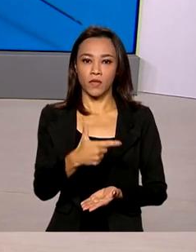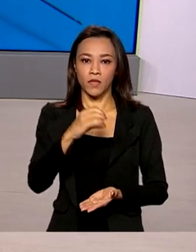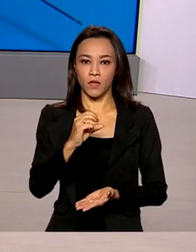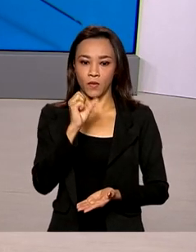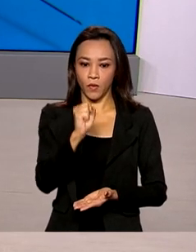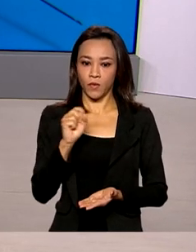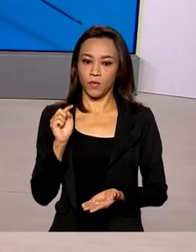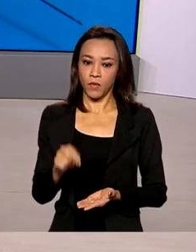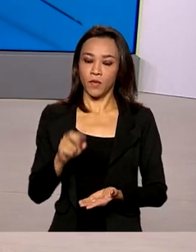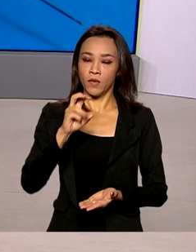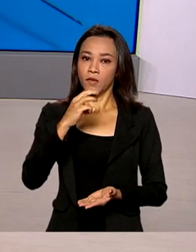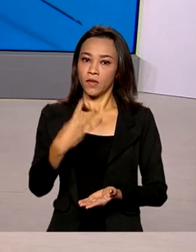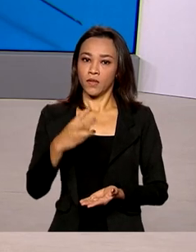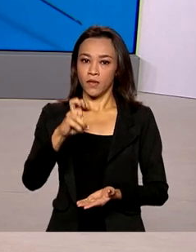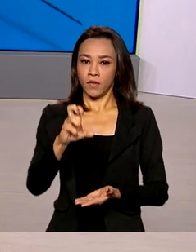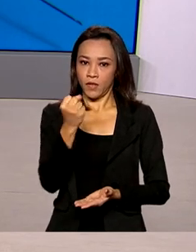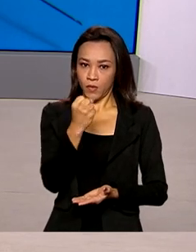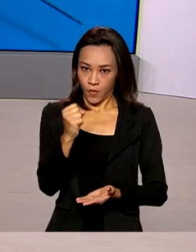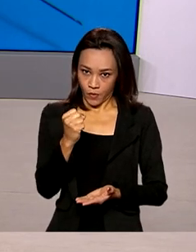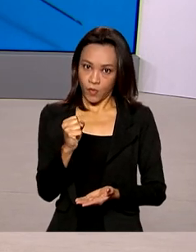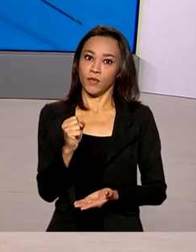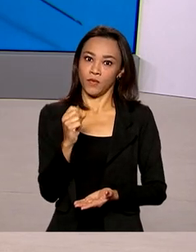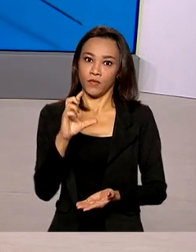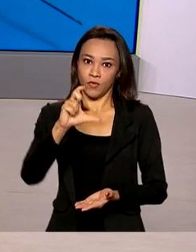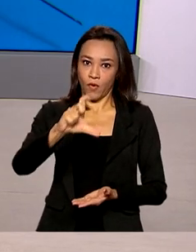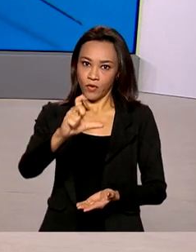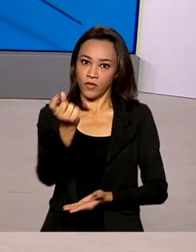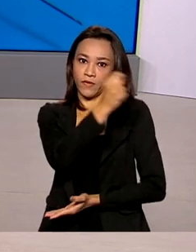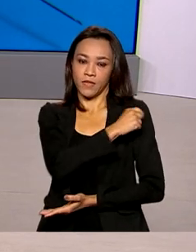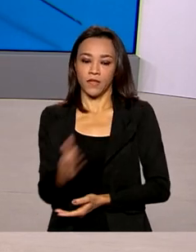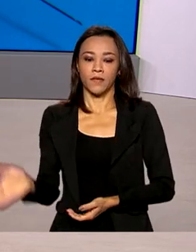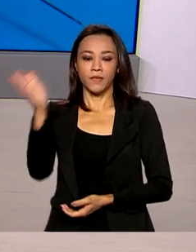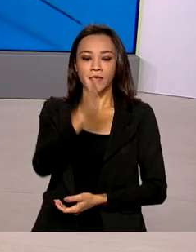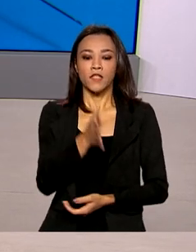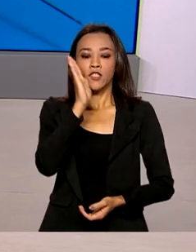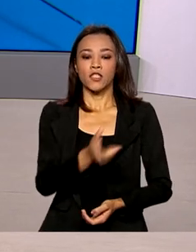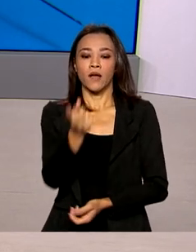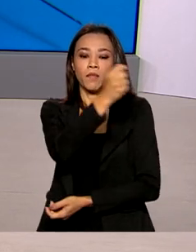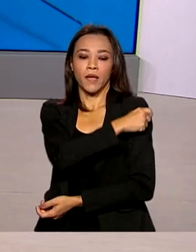176.208.358 doses de vacinas aí pelo Brasil. Foram aplicadas